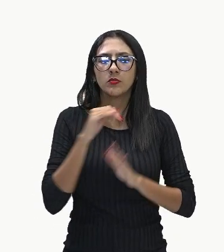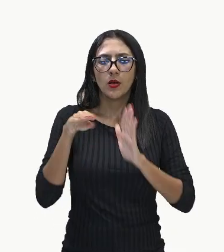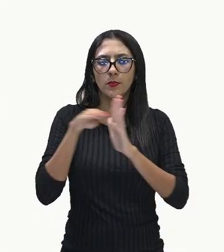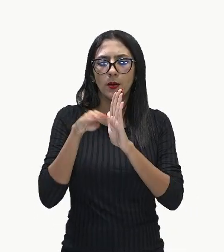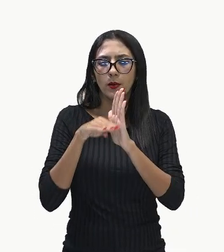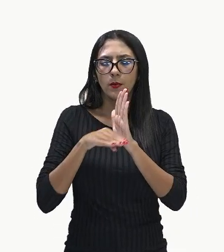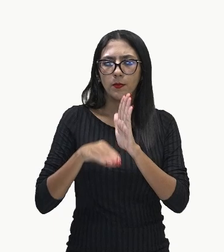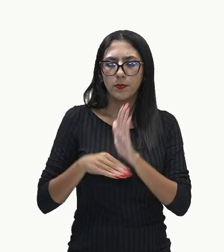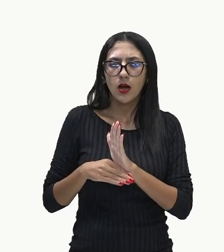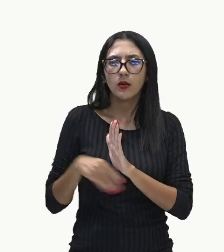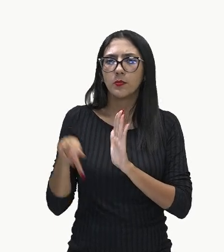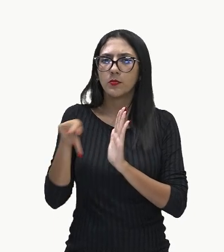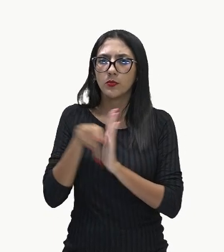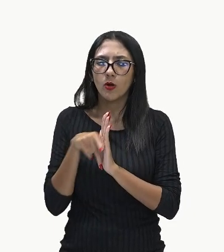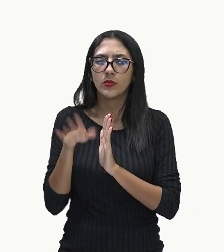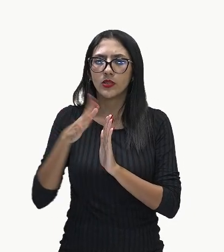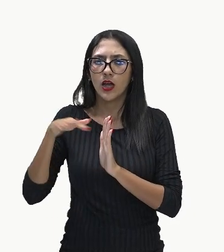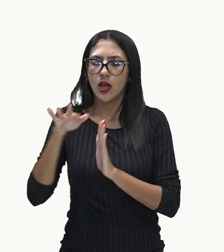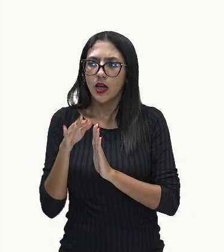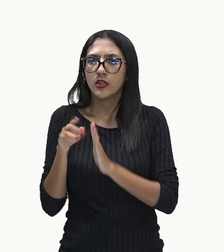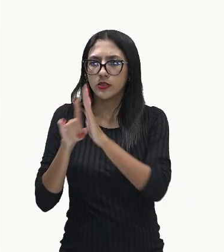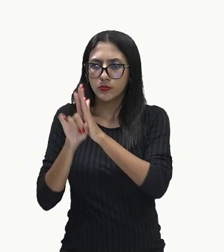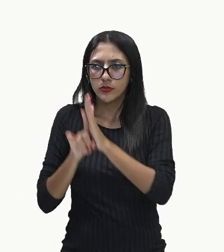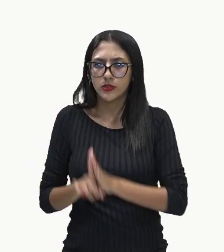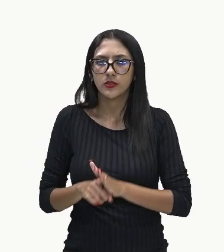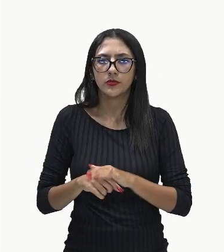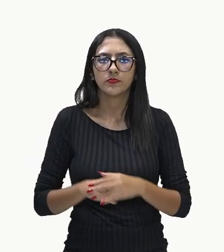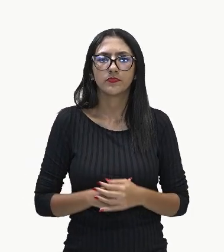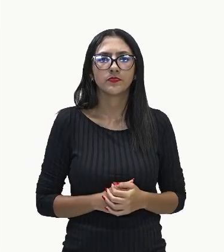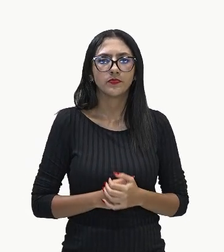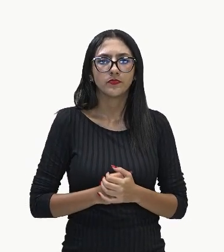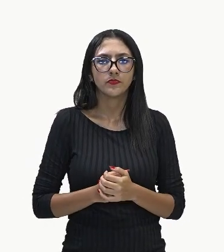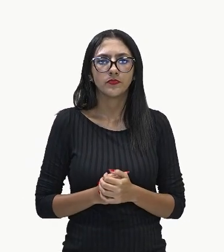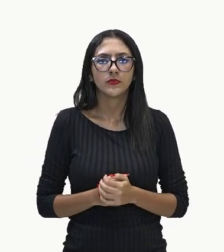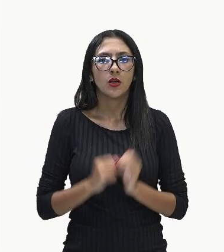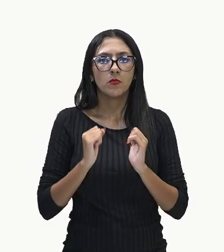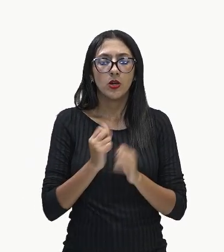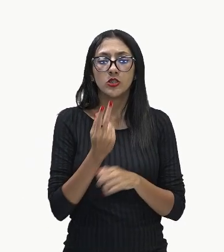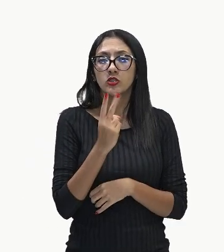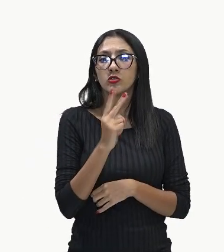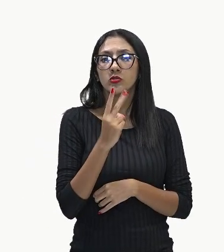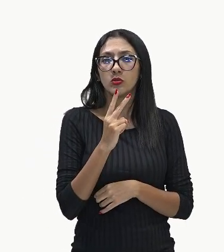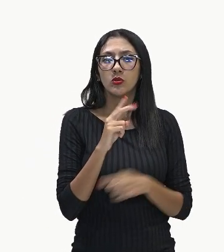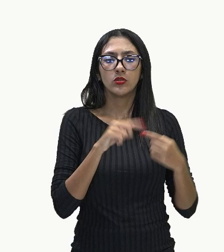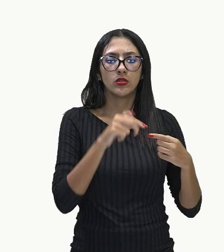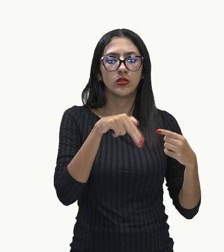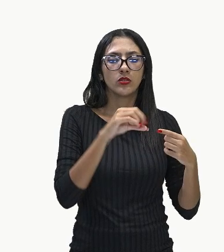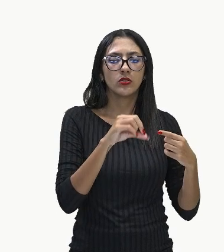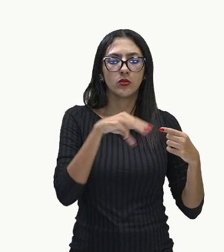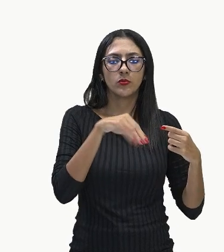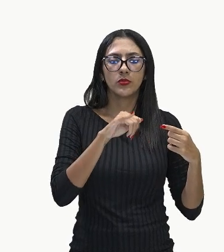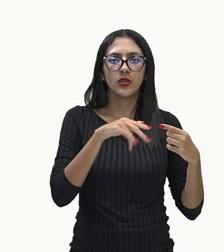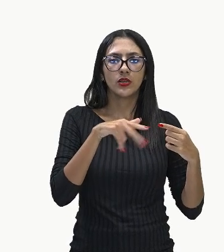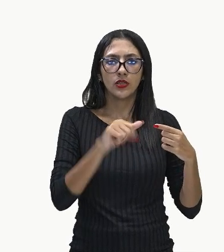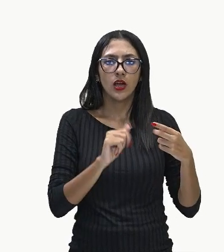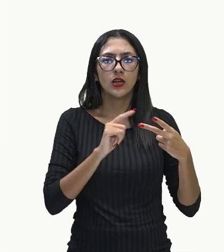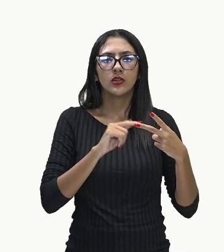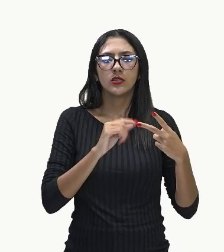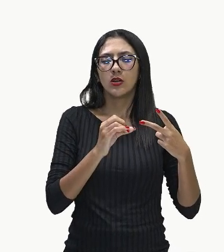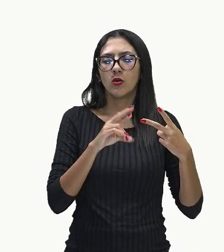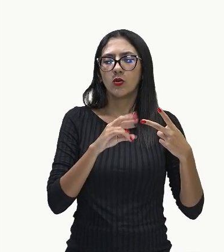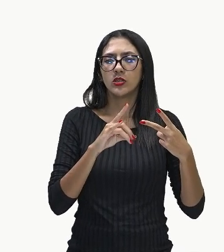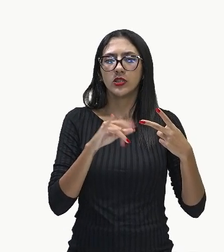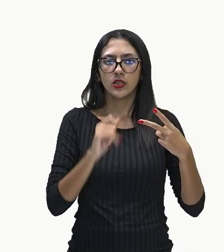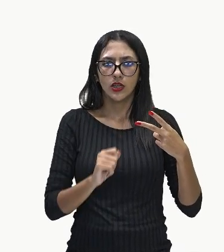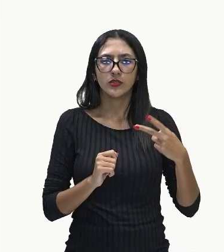da população. E elas podem ser classificadas em nominais ou ordinais. As